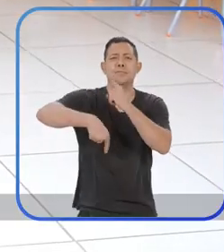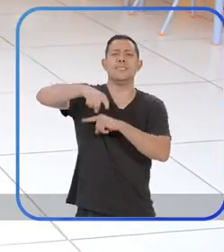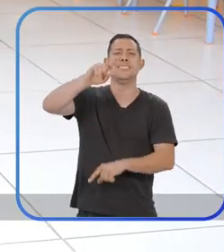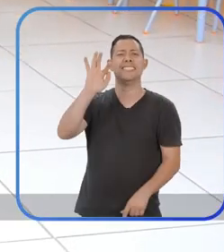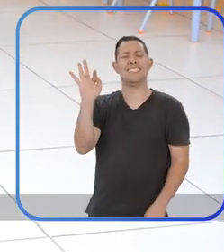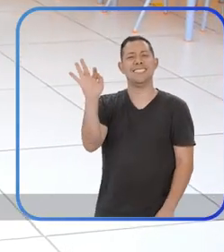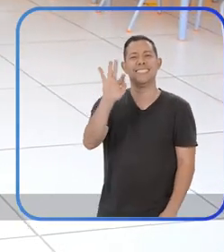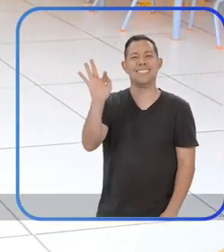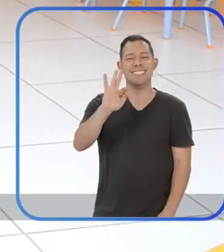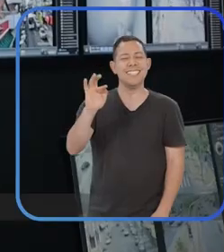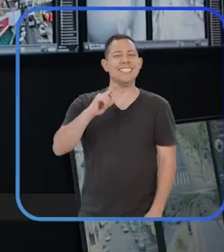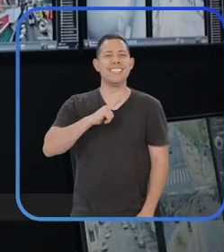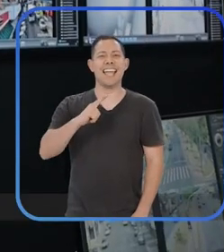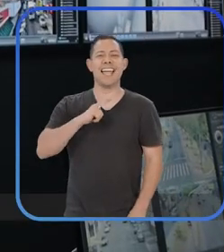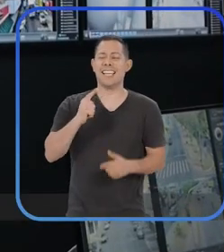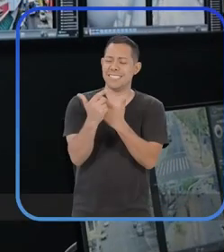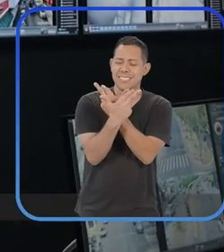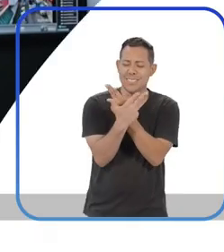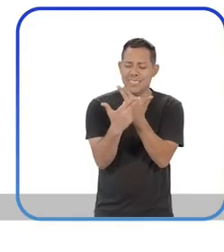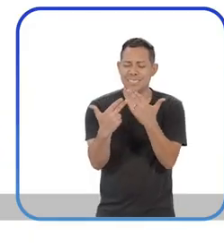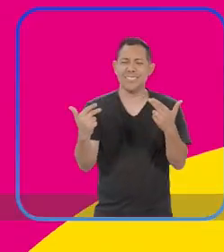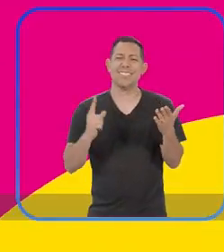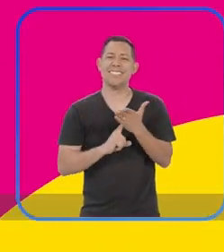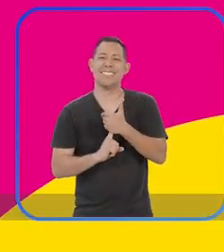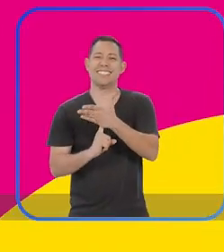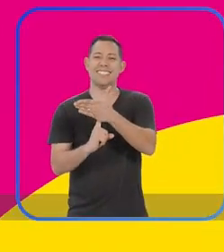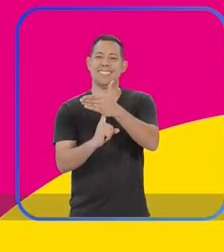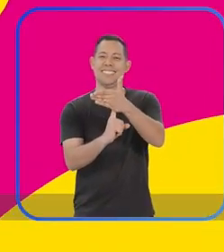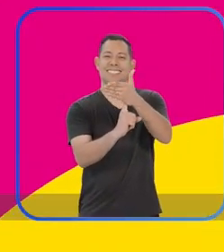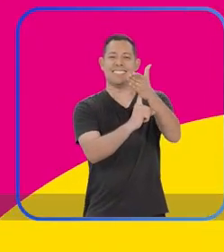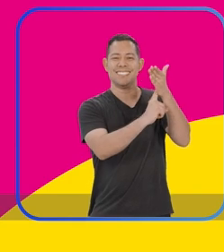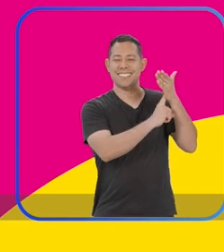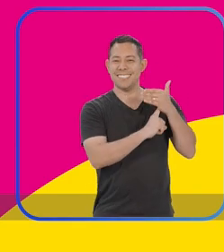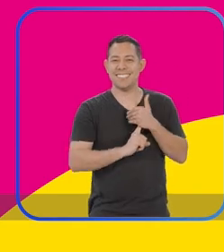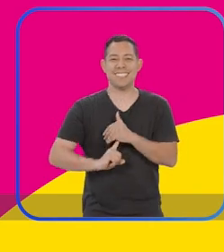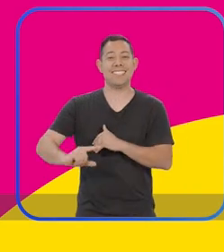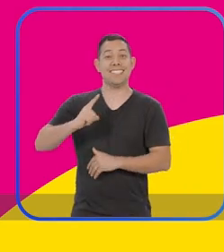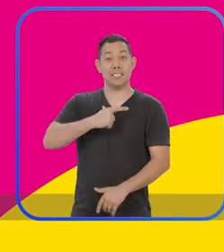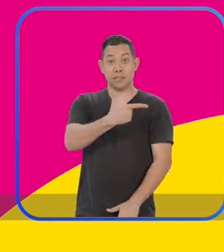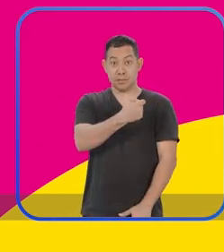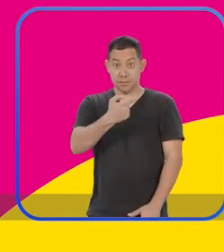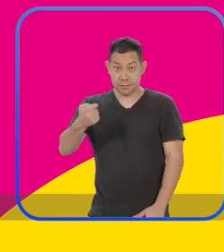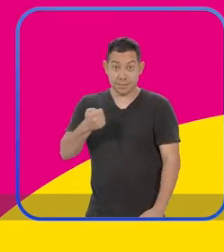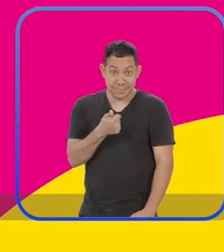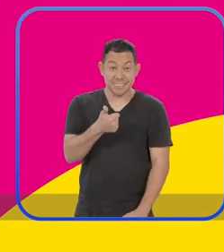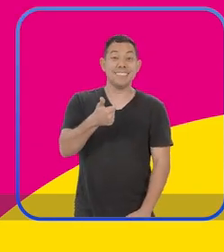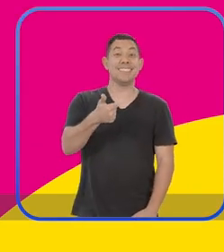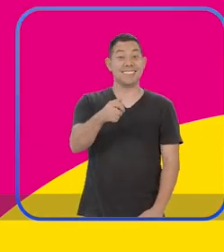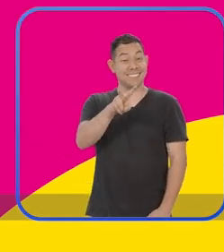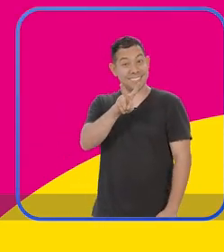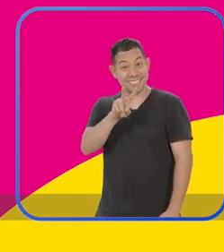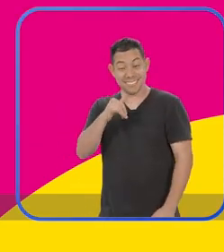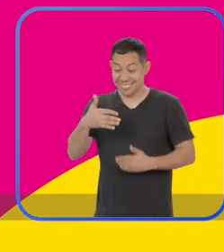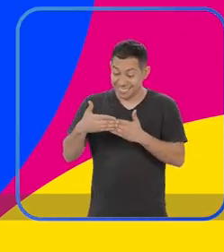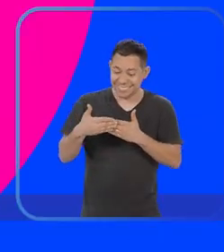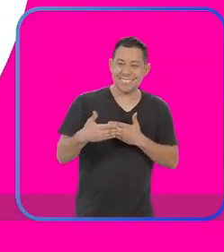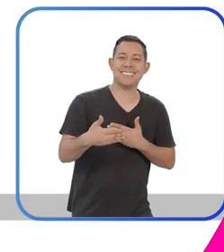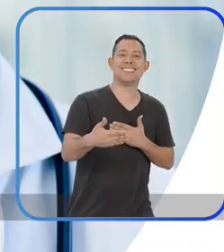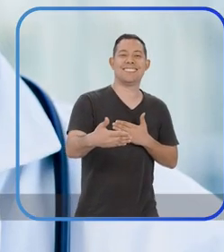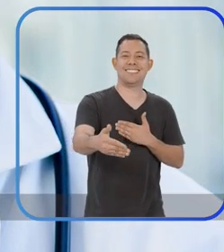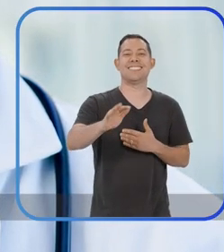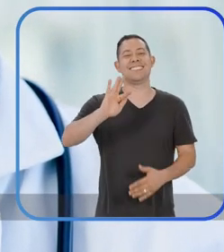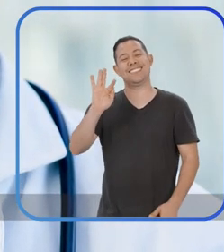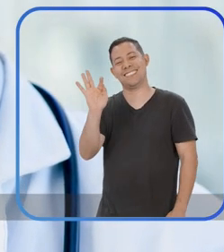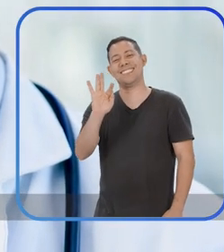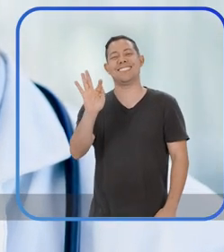De tanta inovação, modernidade, está prestes a fazer 200 anos de idade.